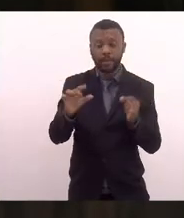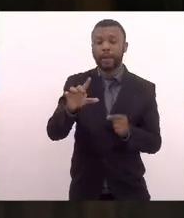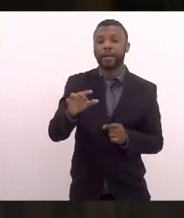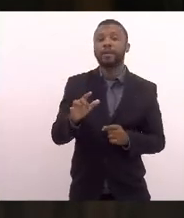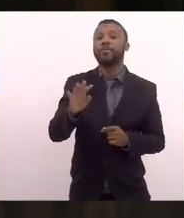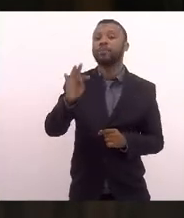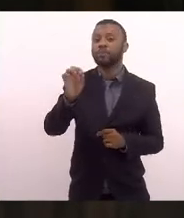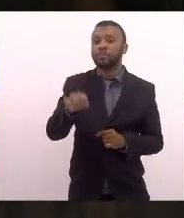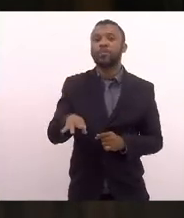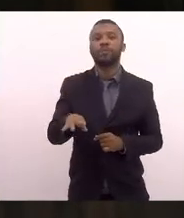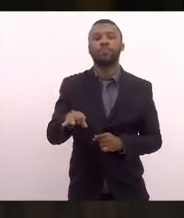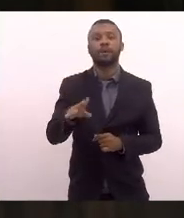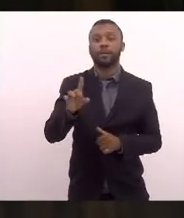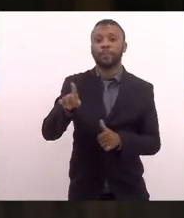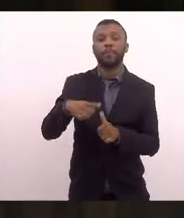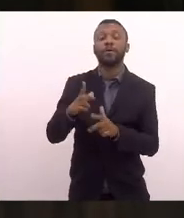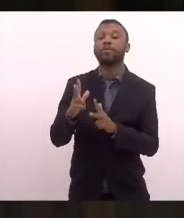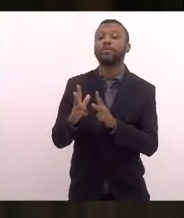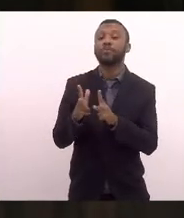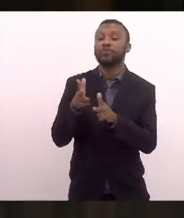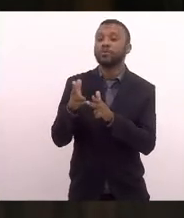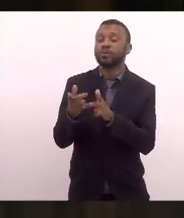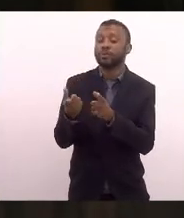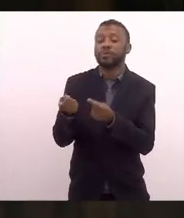Coelhos, primeiro tesoureiro do COREM RJ,